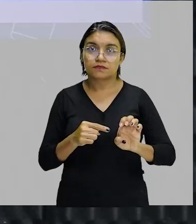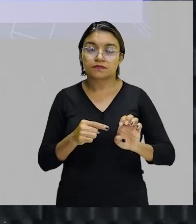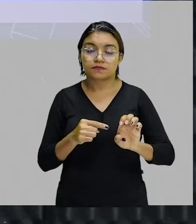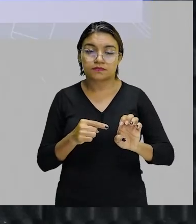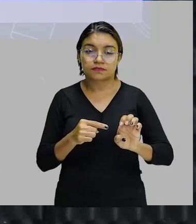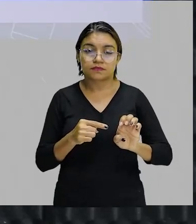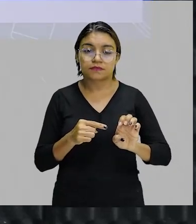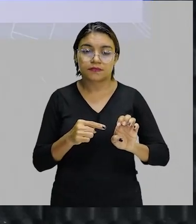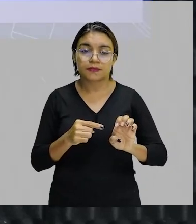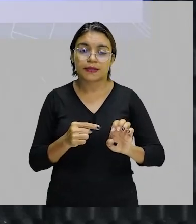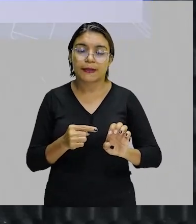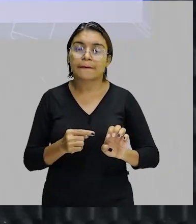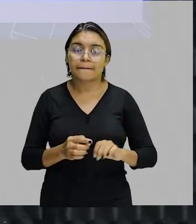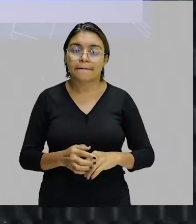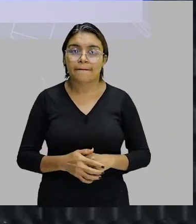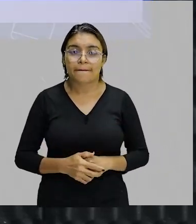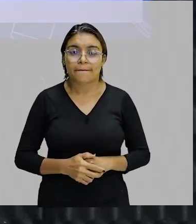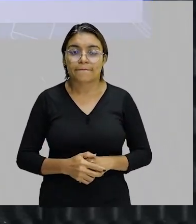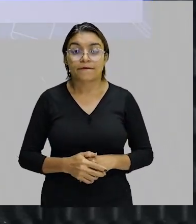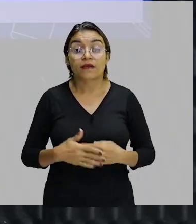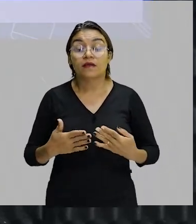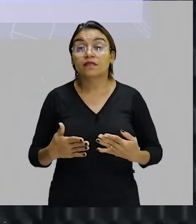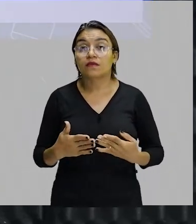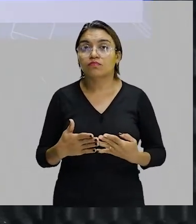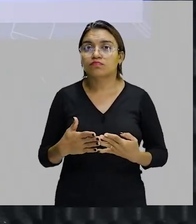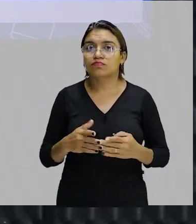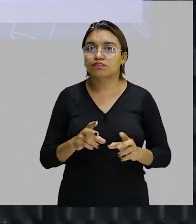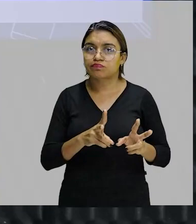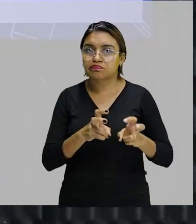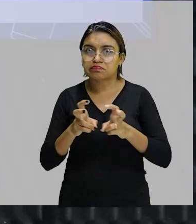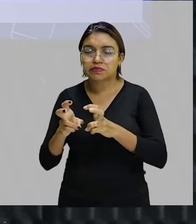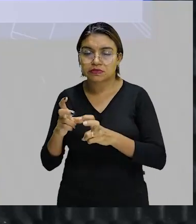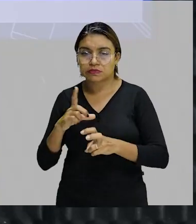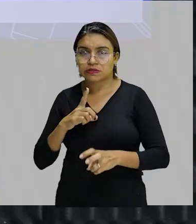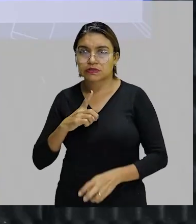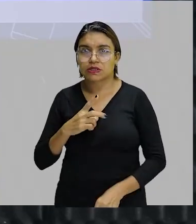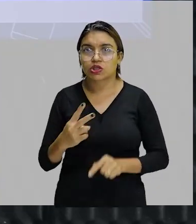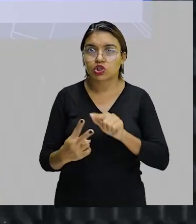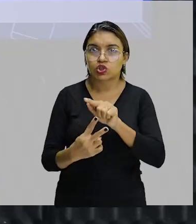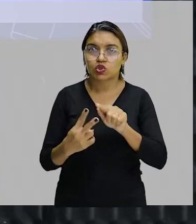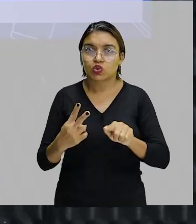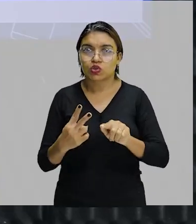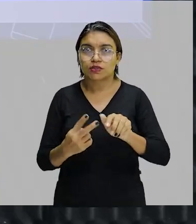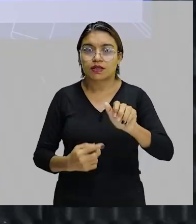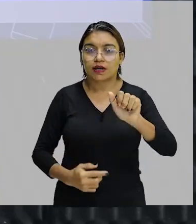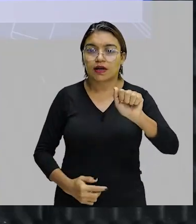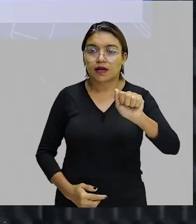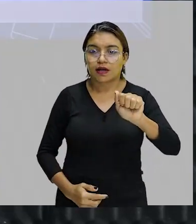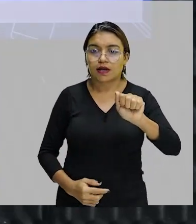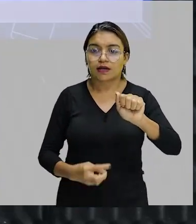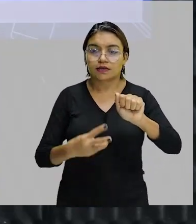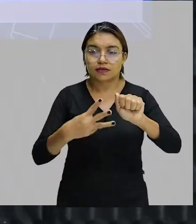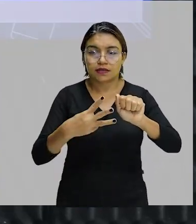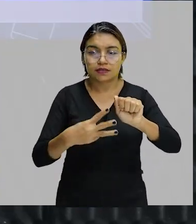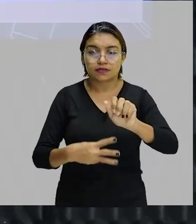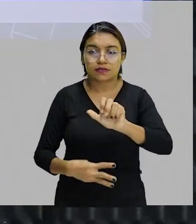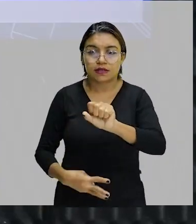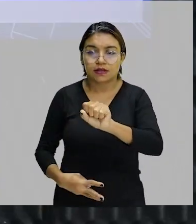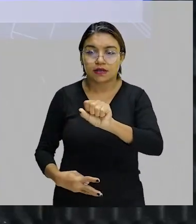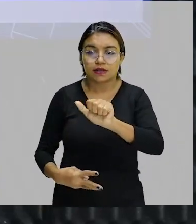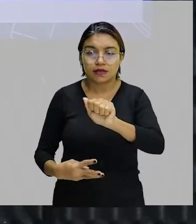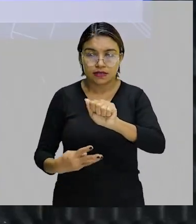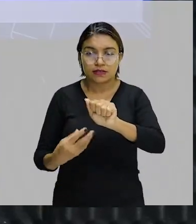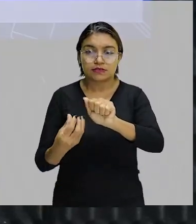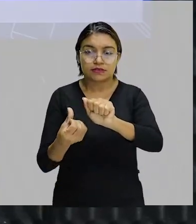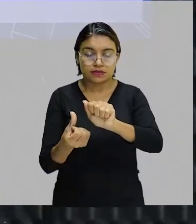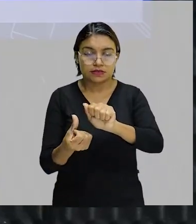é 1.700. Então, veja, temos 2 termos, né, de uma PG, e ele pediu a soma